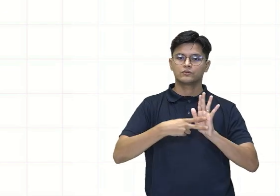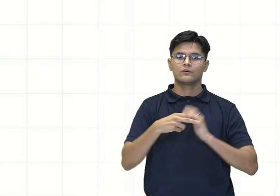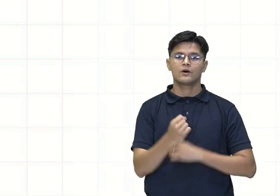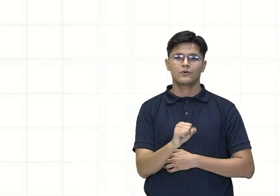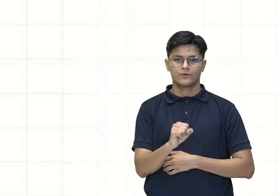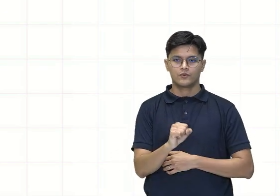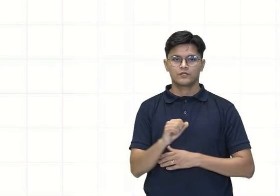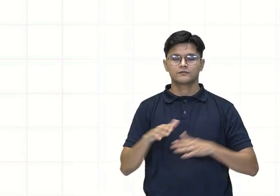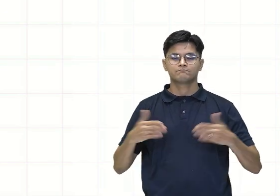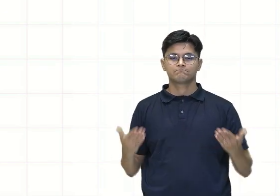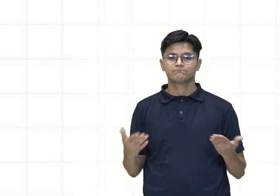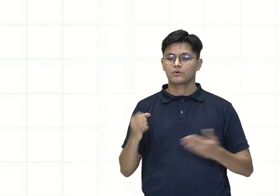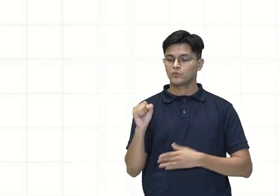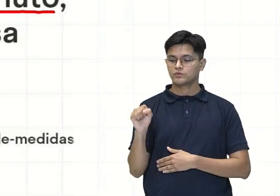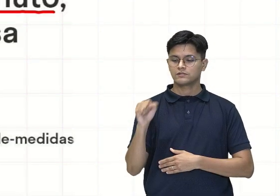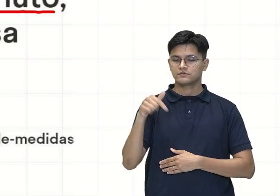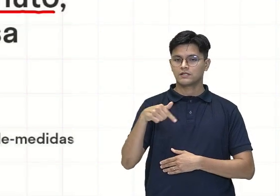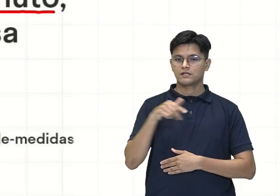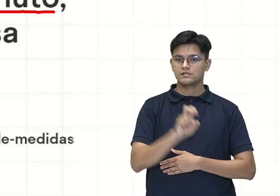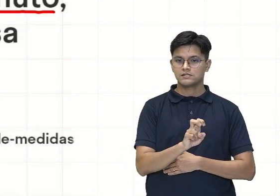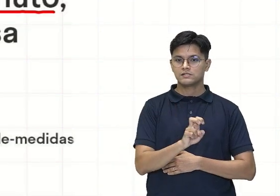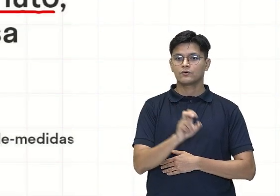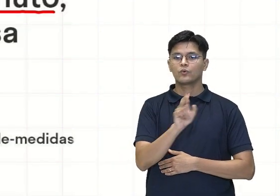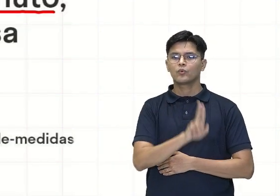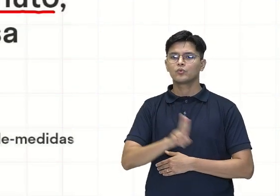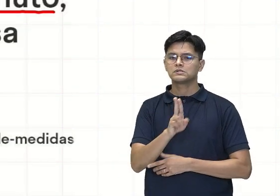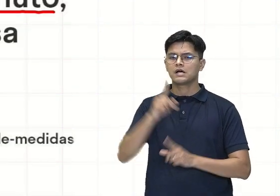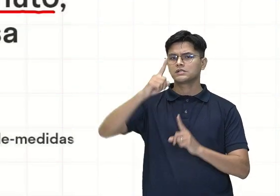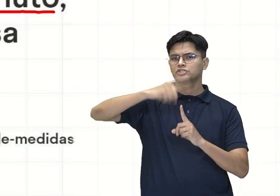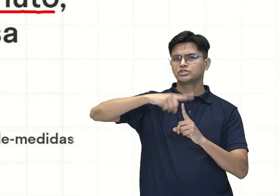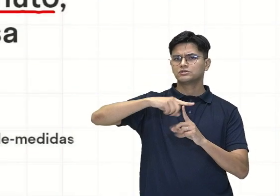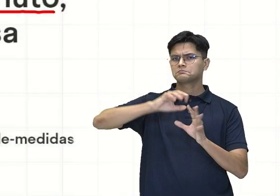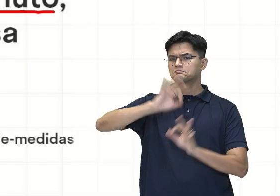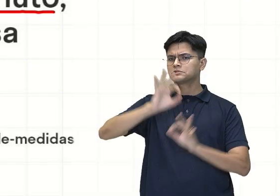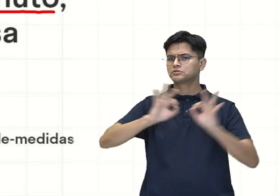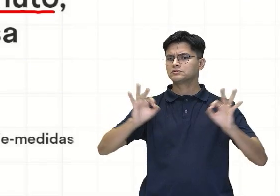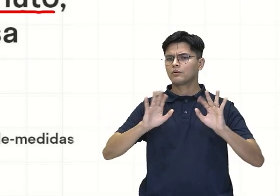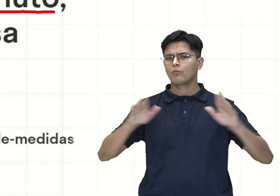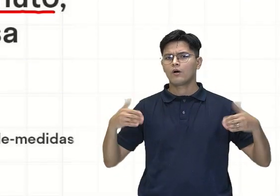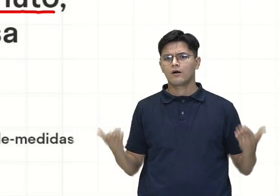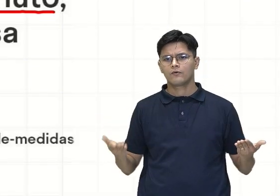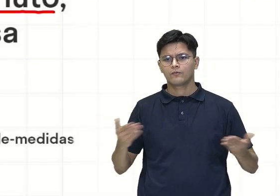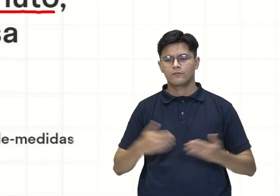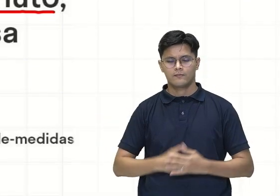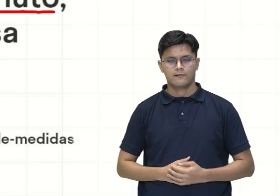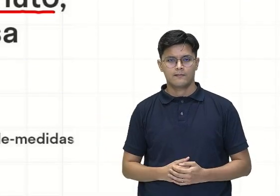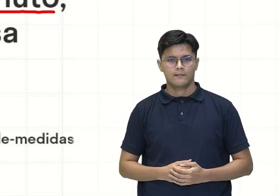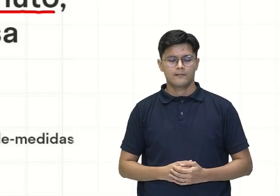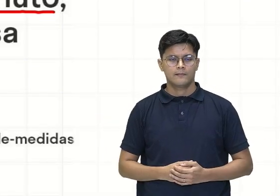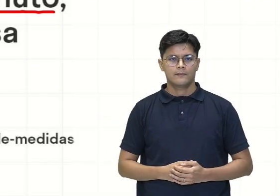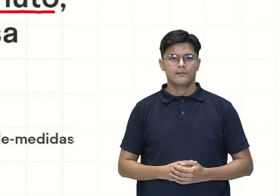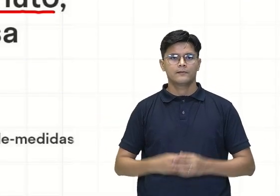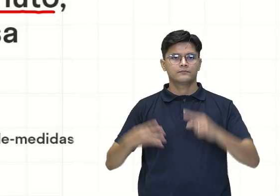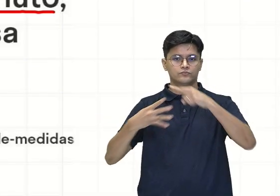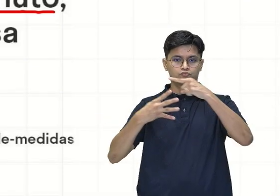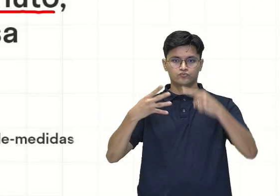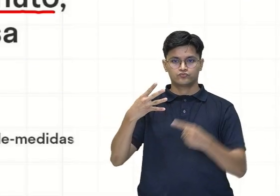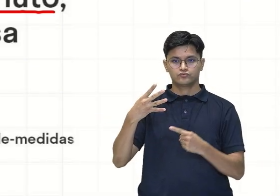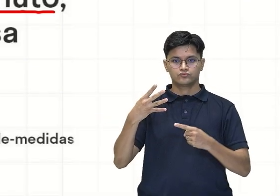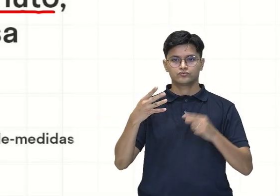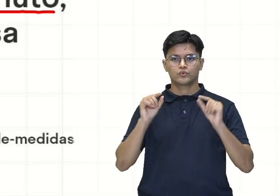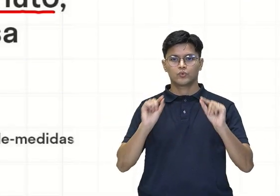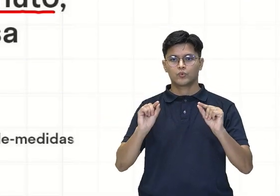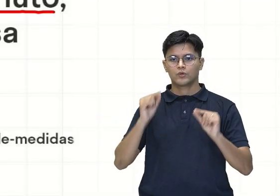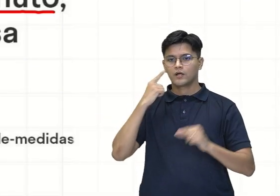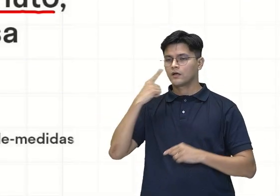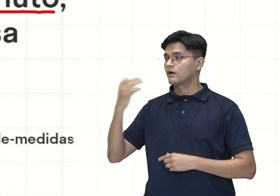875. Qual é a unidade de medida? Basta a gente verificar aqui no nosso enunciado.